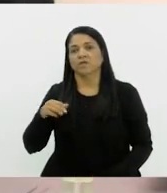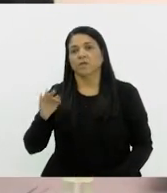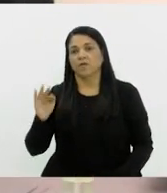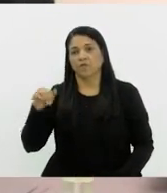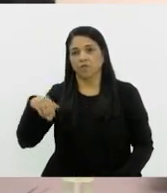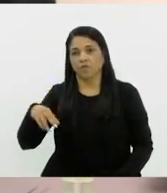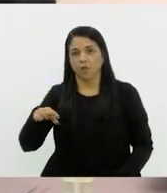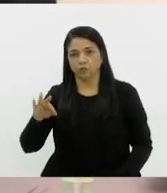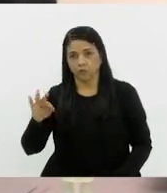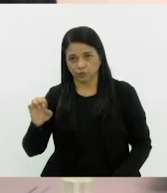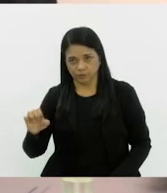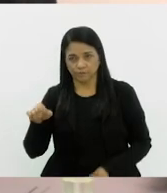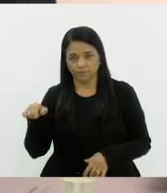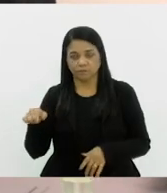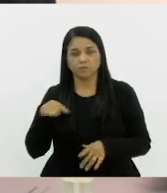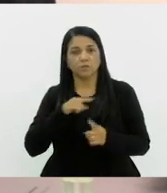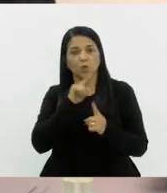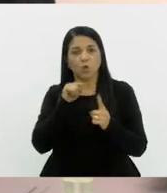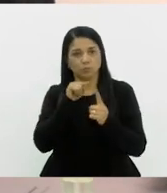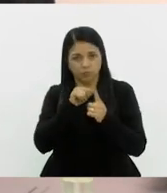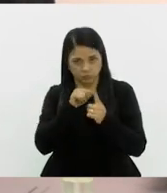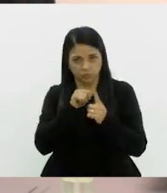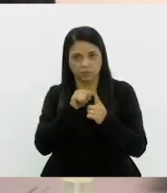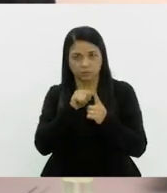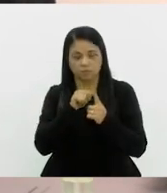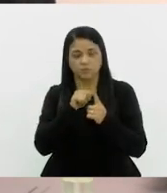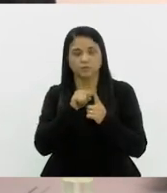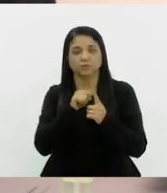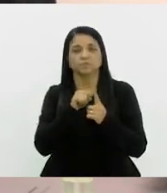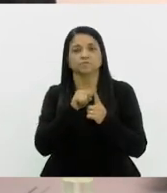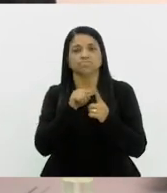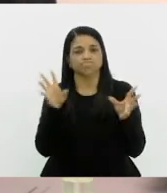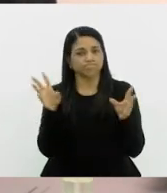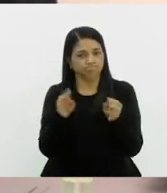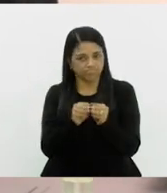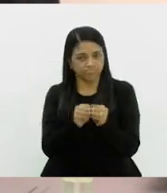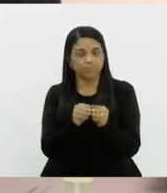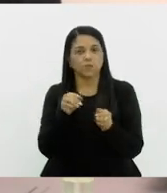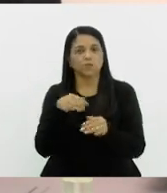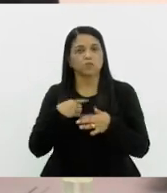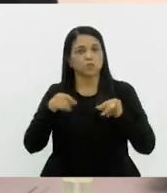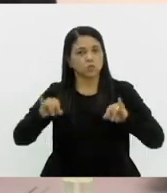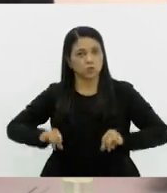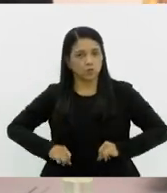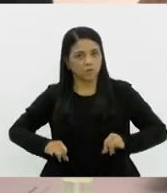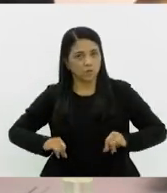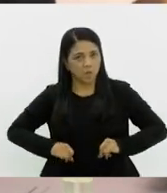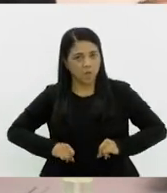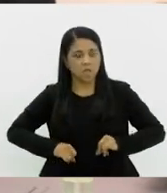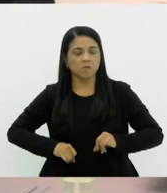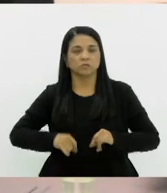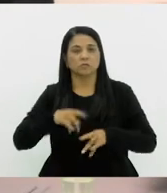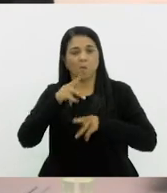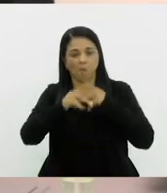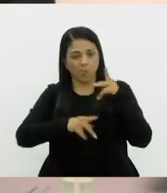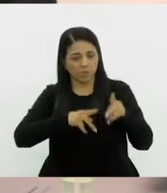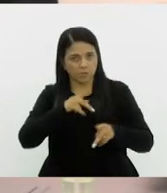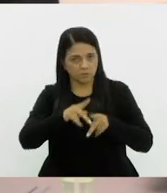ser bastante rápido, objetivo. Para corroborar com o sofrimento que todos nós, da população, estamos passando.